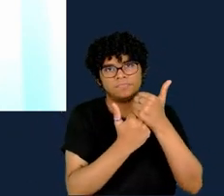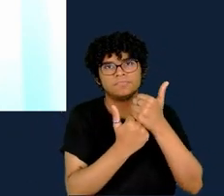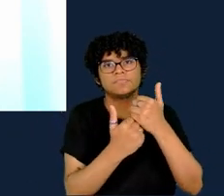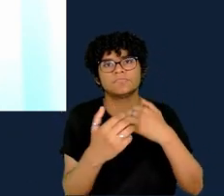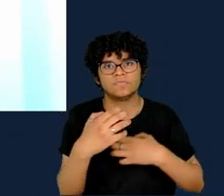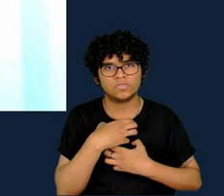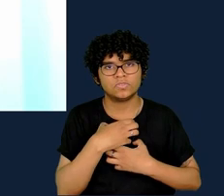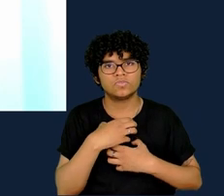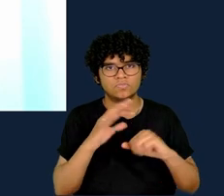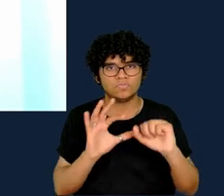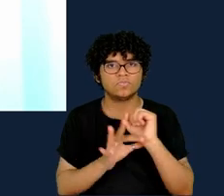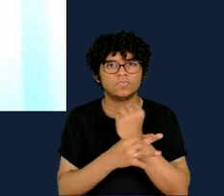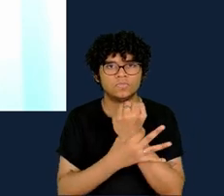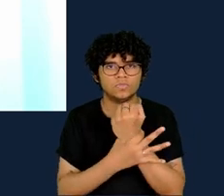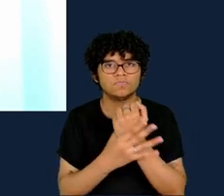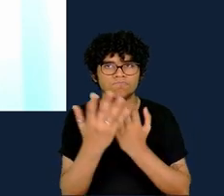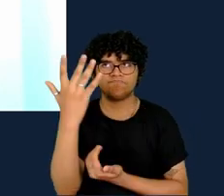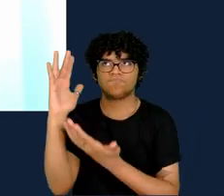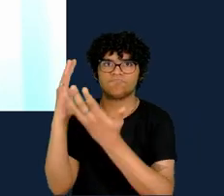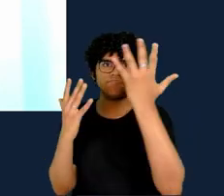né?